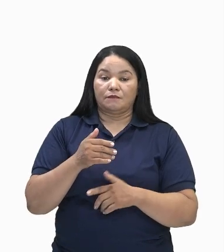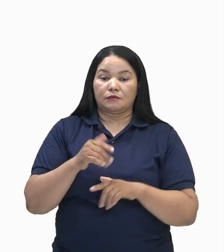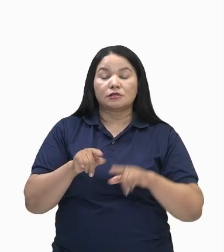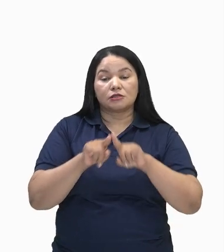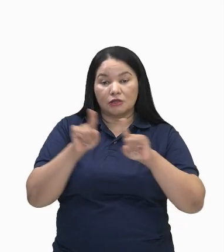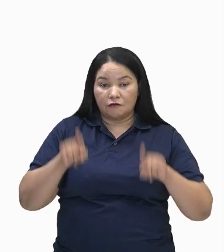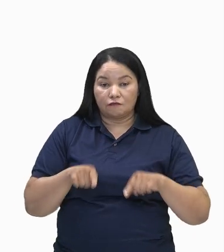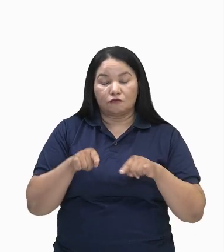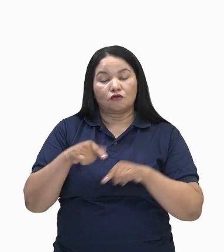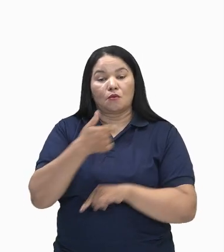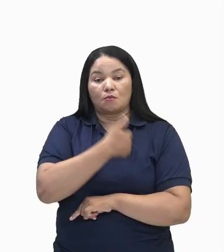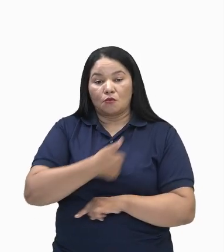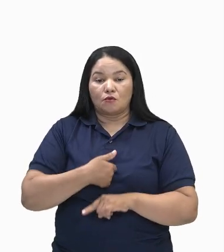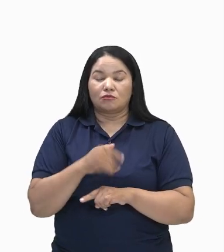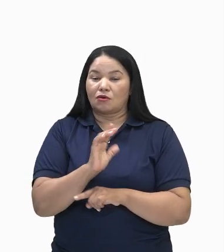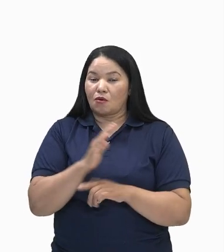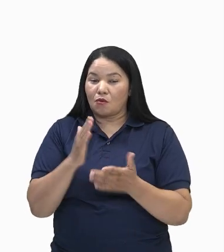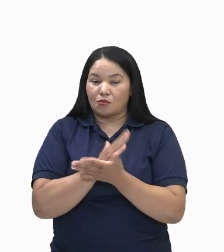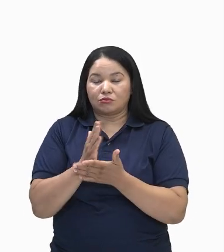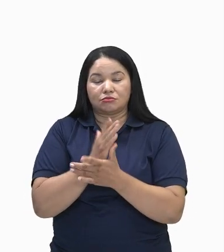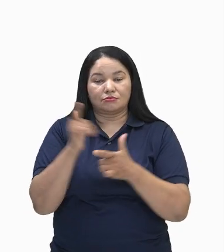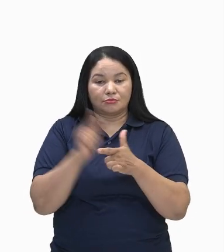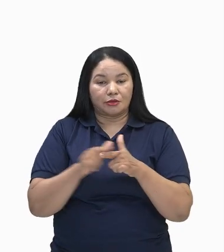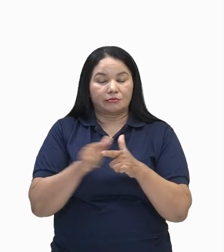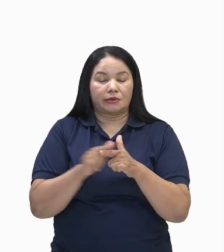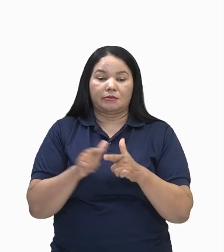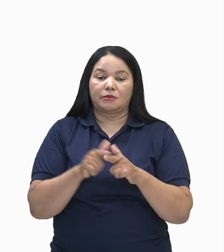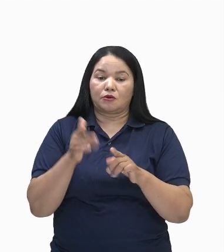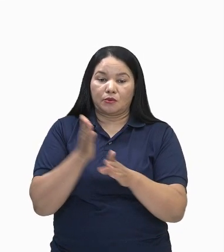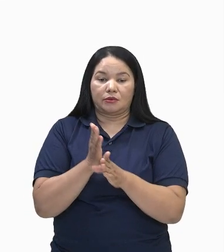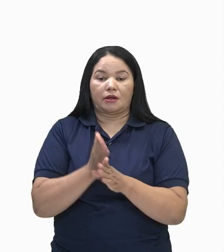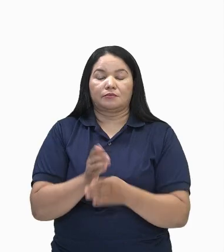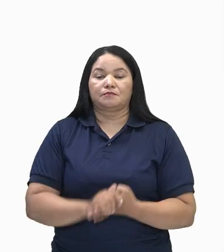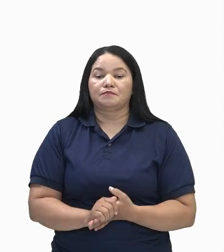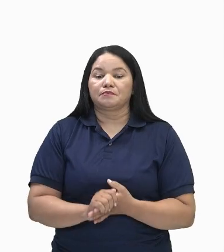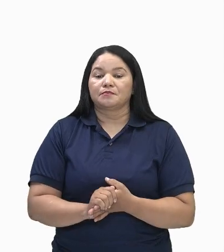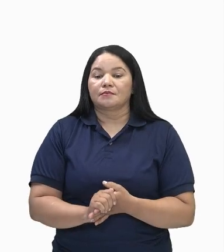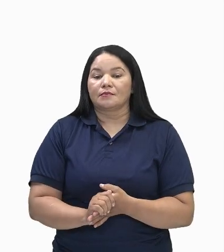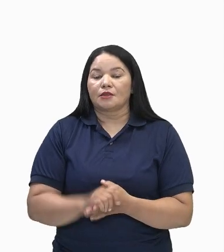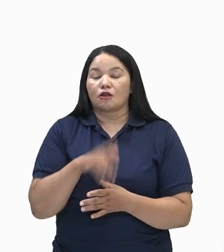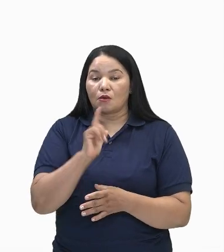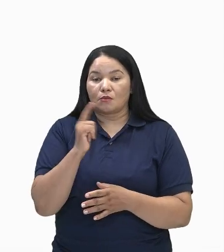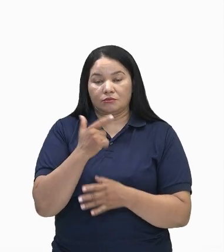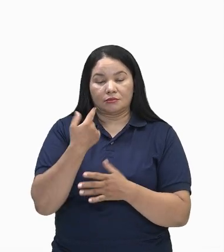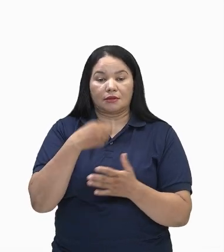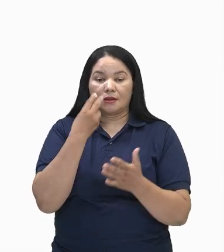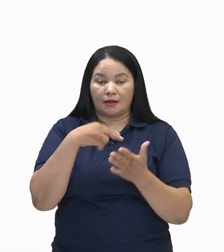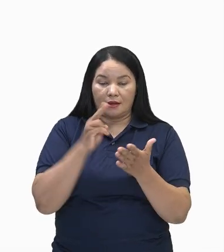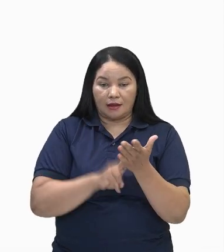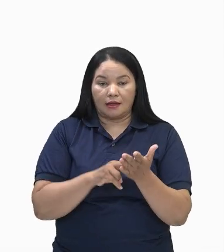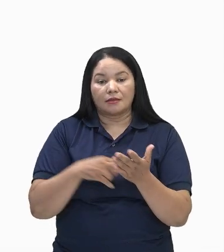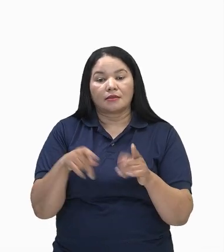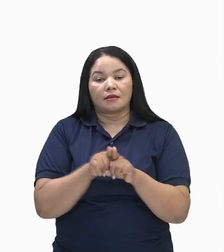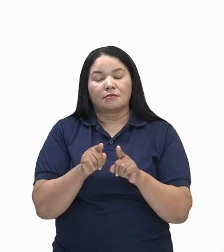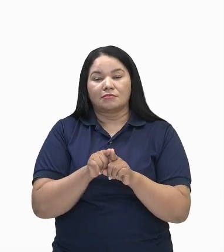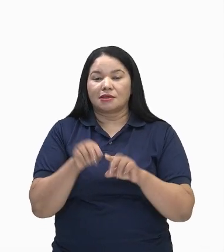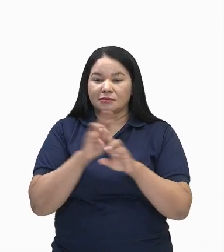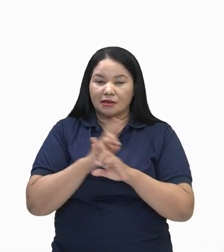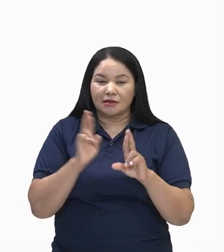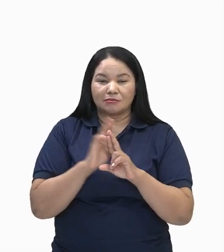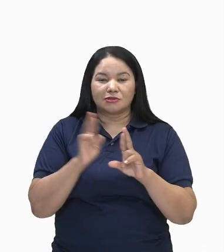problema identificado. Nesta carta de reclamação, né, tem